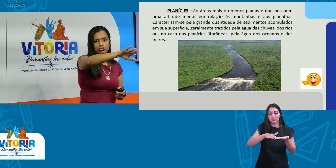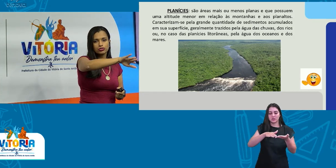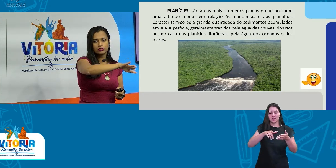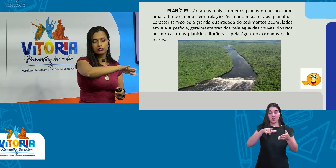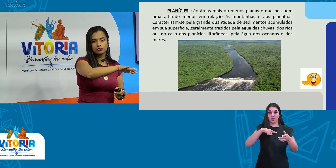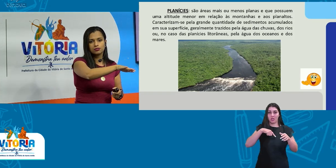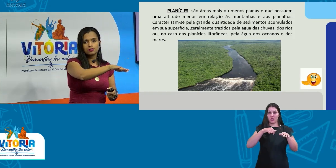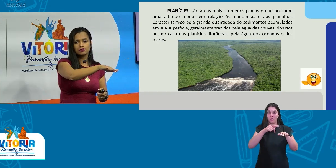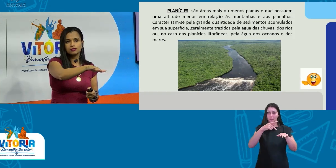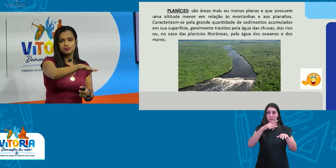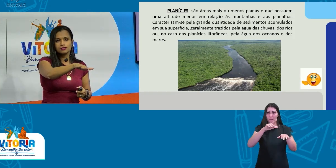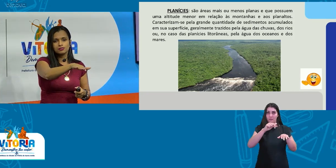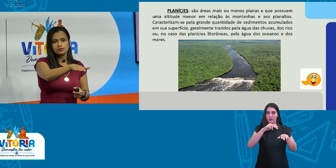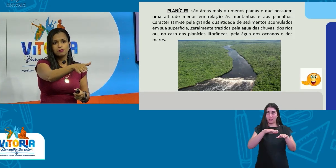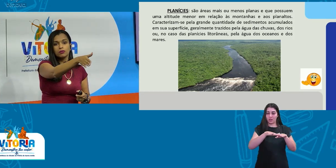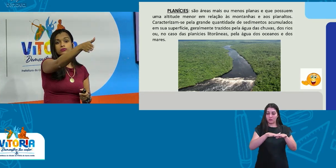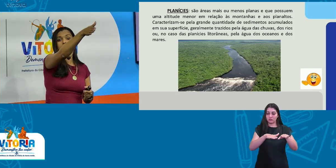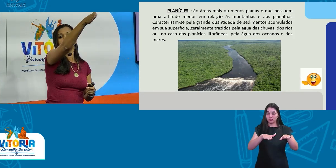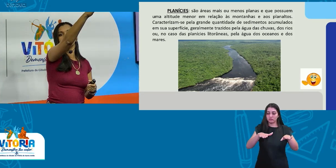Planaltos,